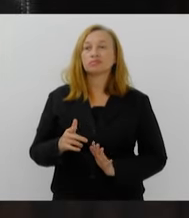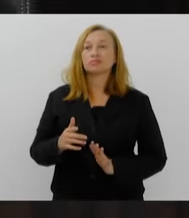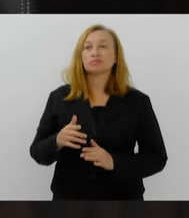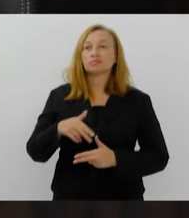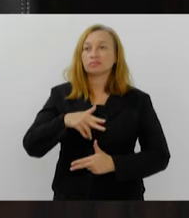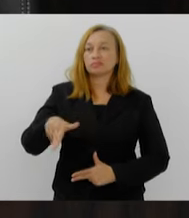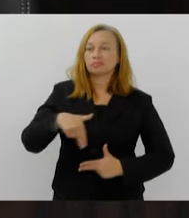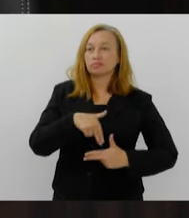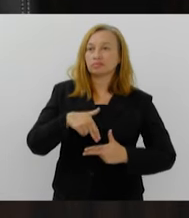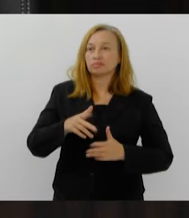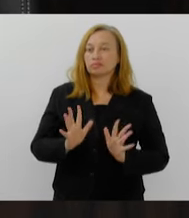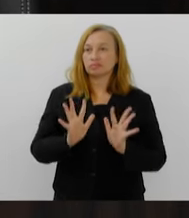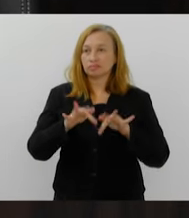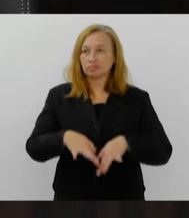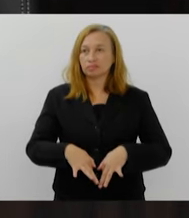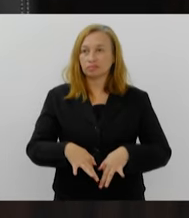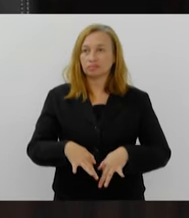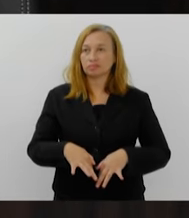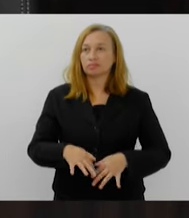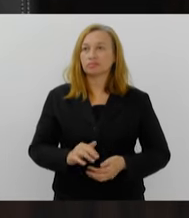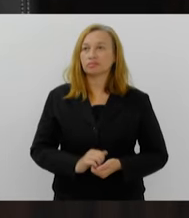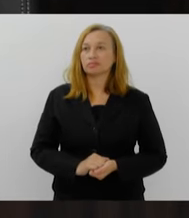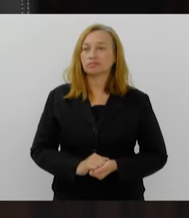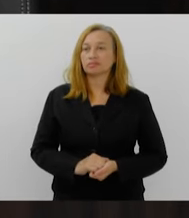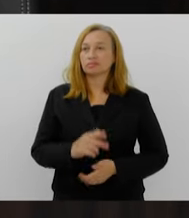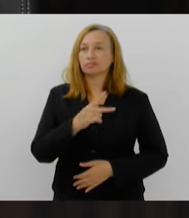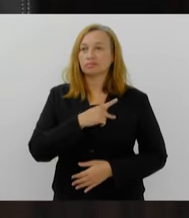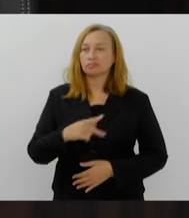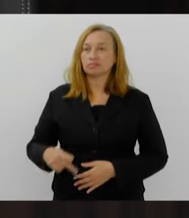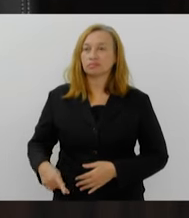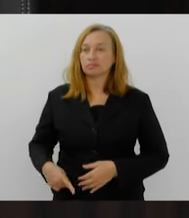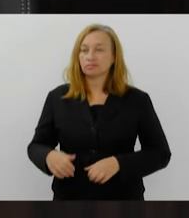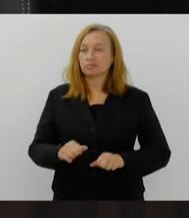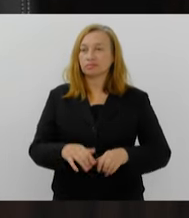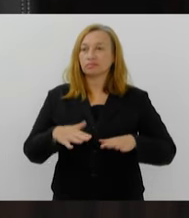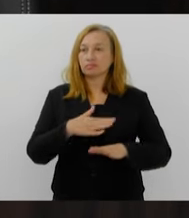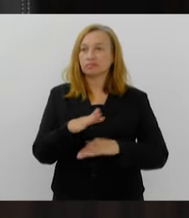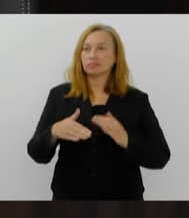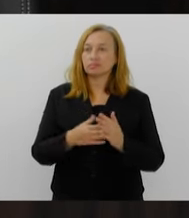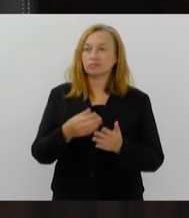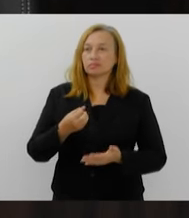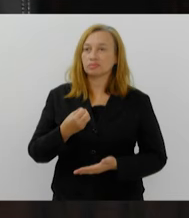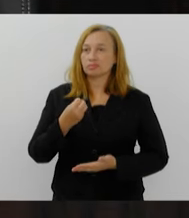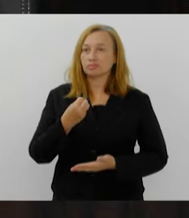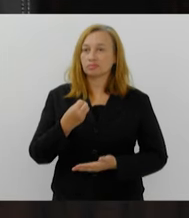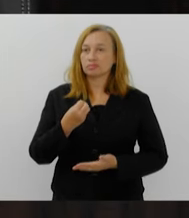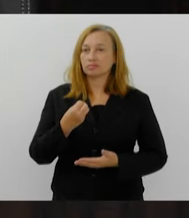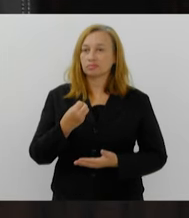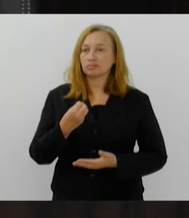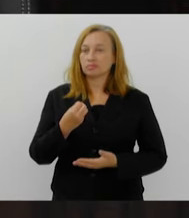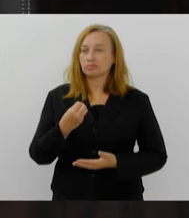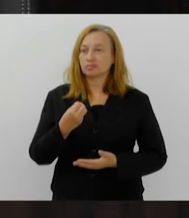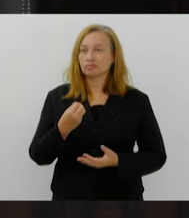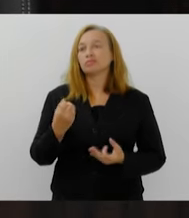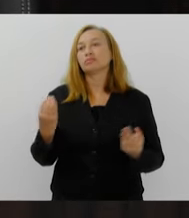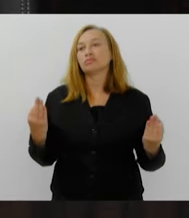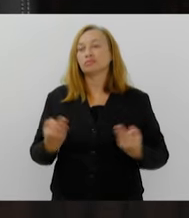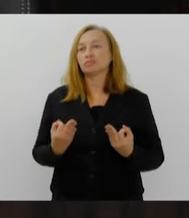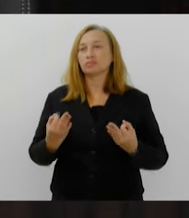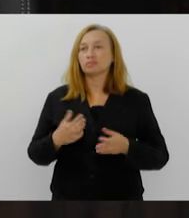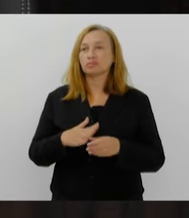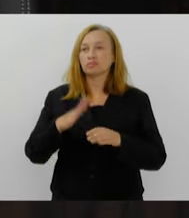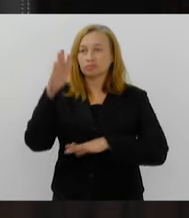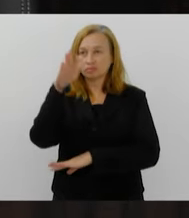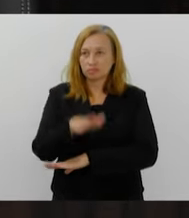inscritos, a presidência declara encerrada a presente sessão, desejando a todos um ótimo final de tarde.